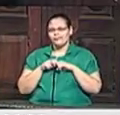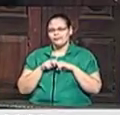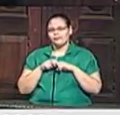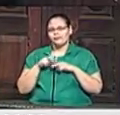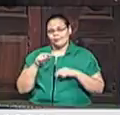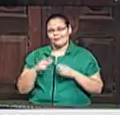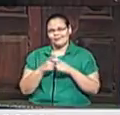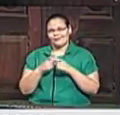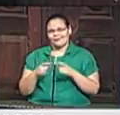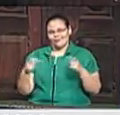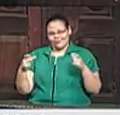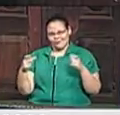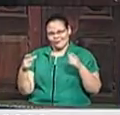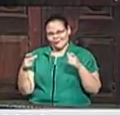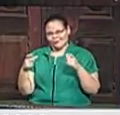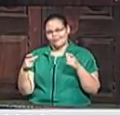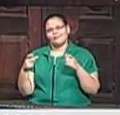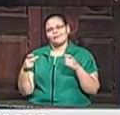por sua maioria,